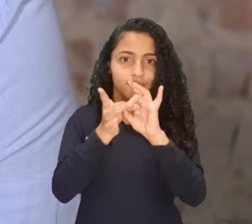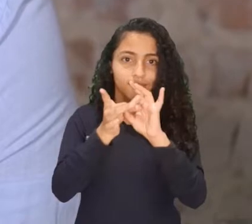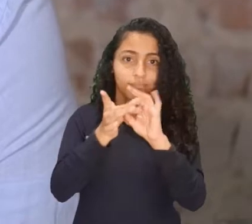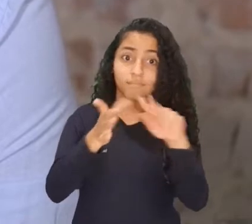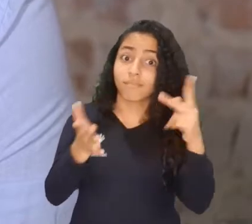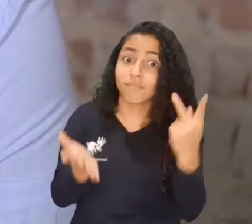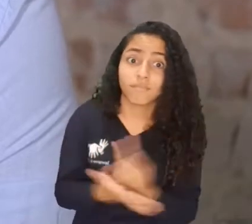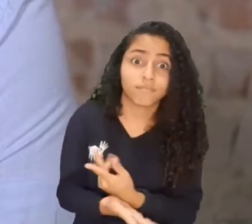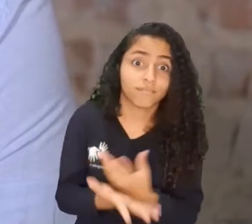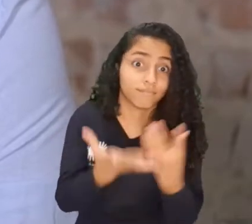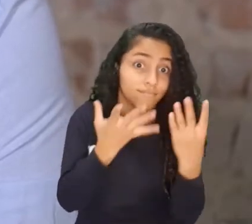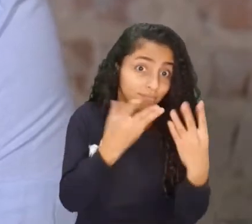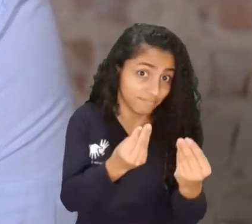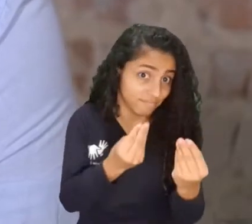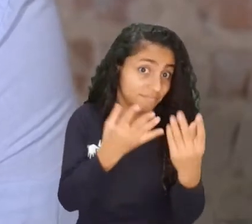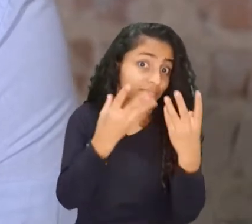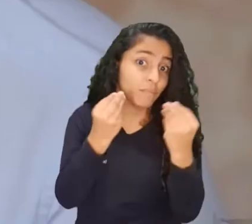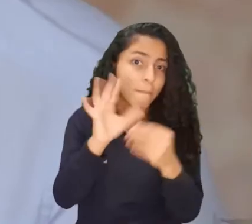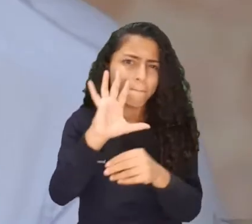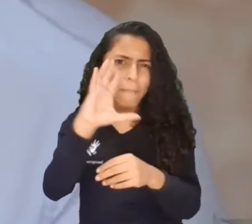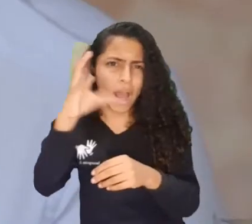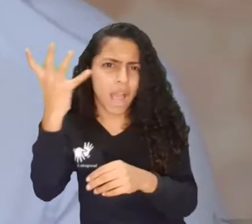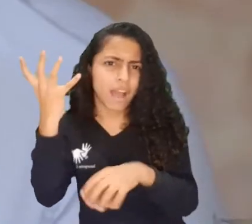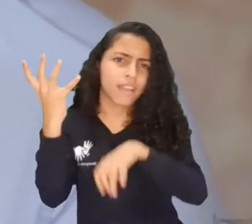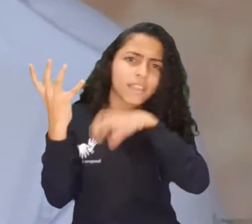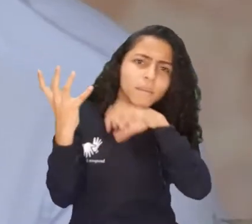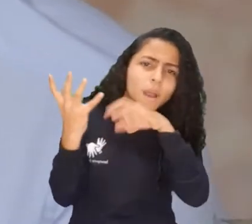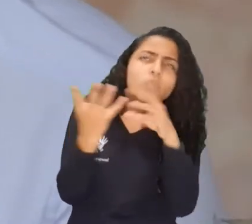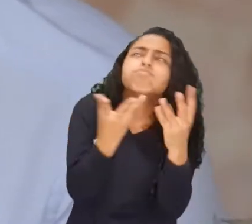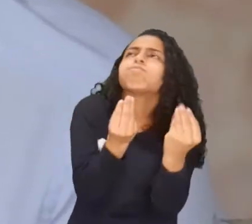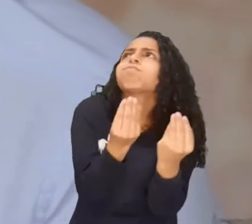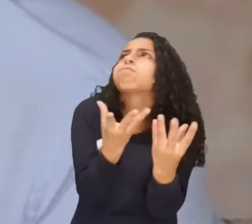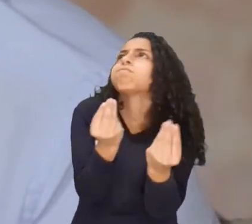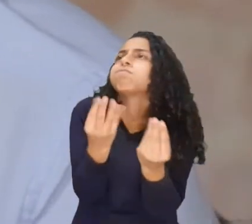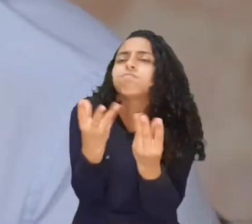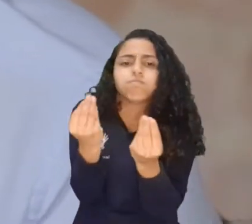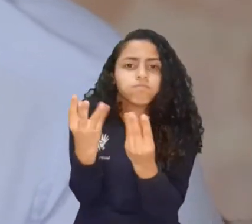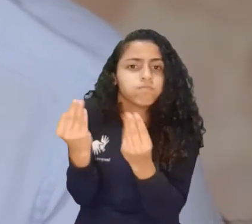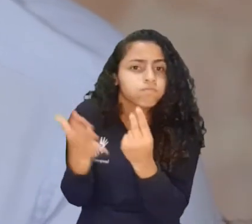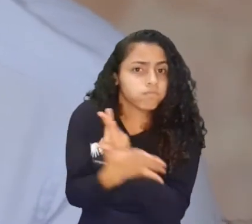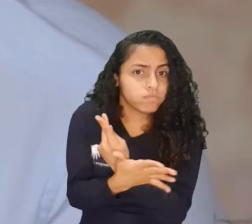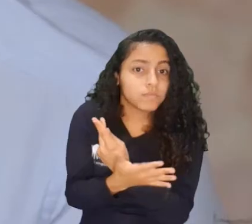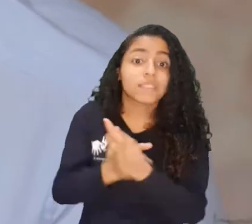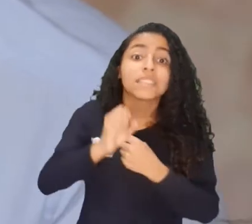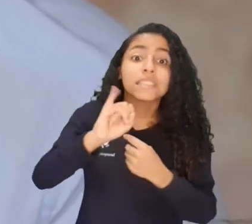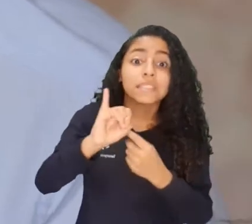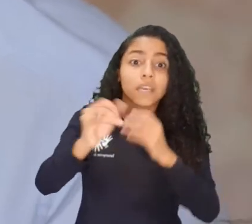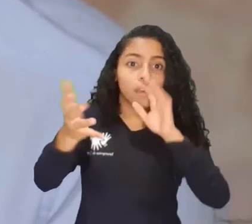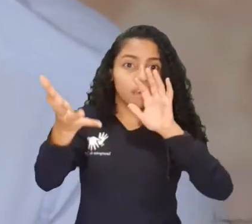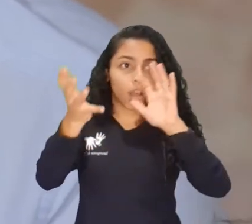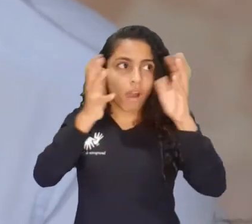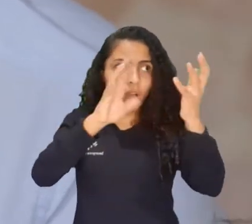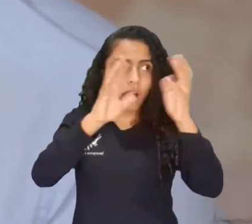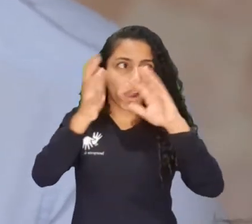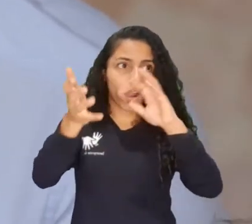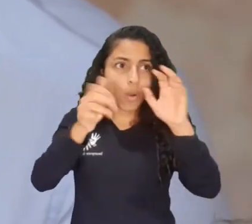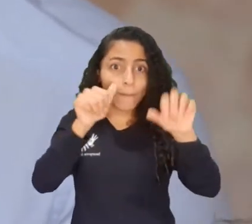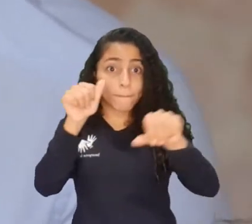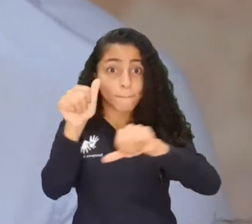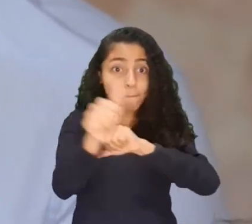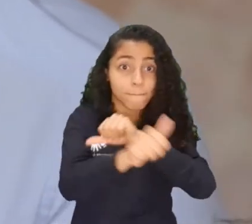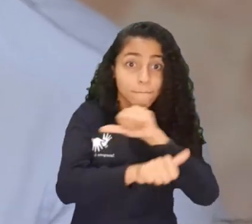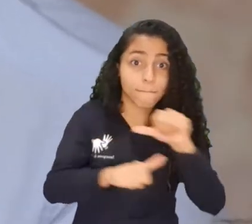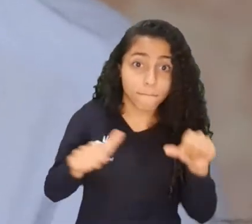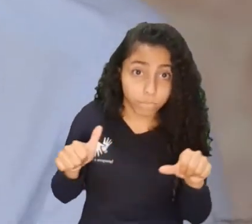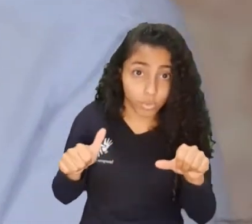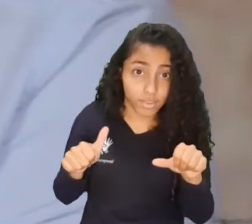de espécies, de plantas, de animais, então, se eu mudar o clima, ou seja, se eu tiver um outro valor para a variável